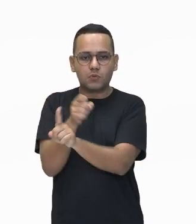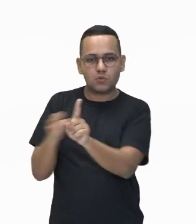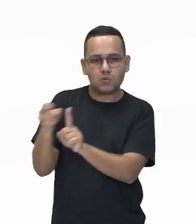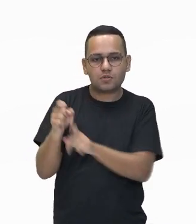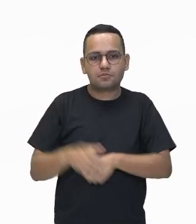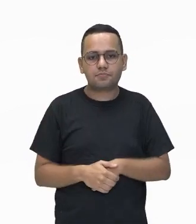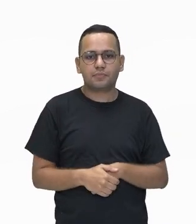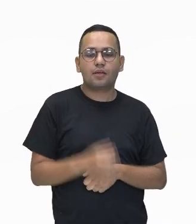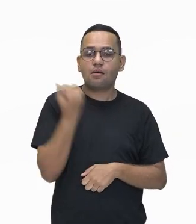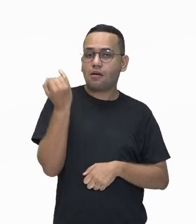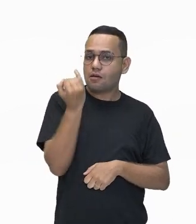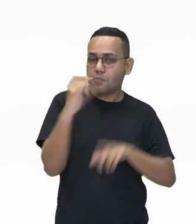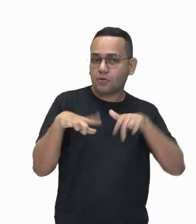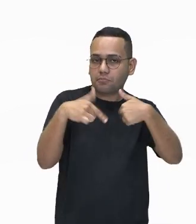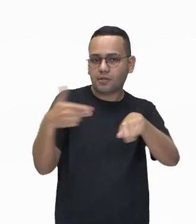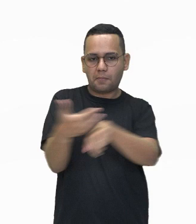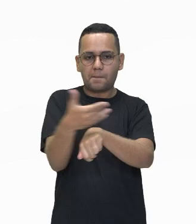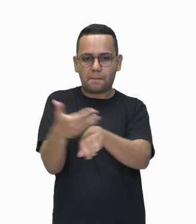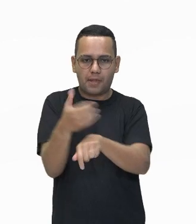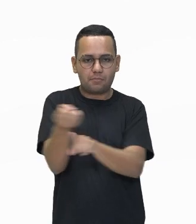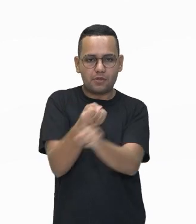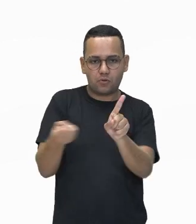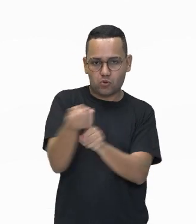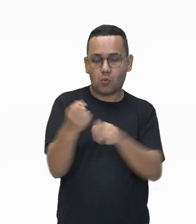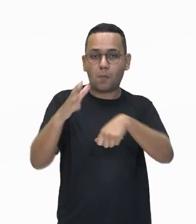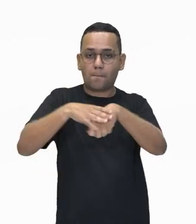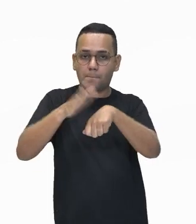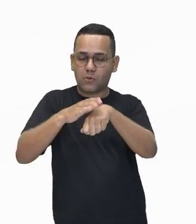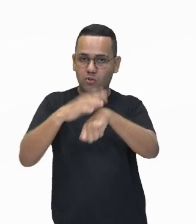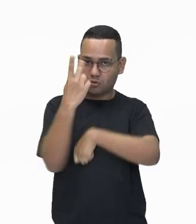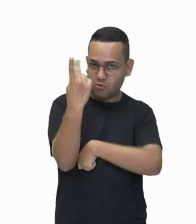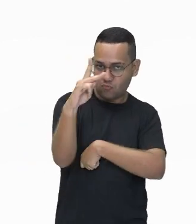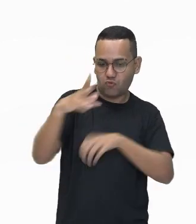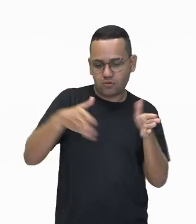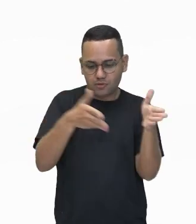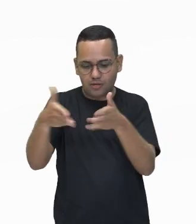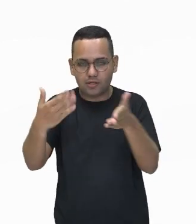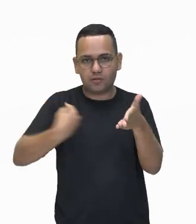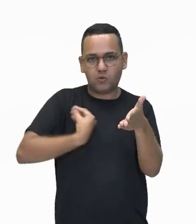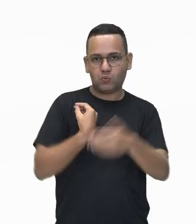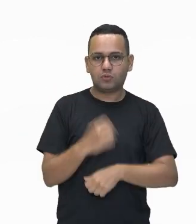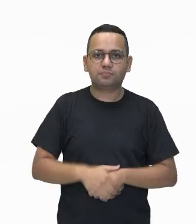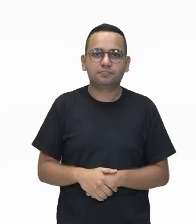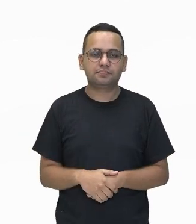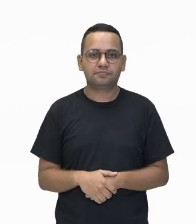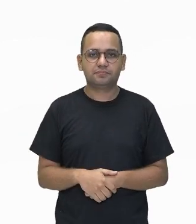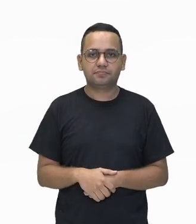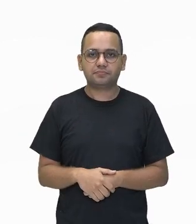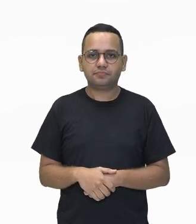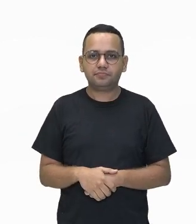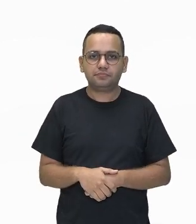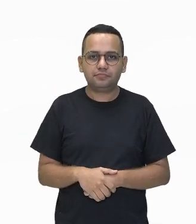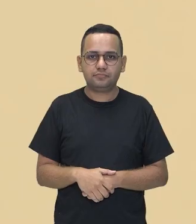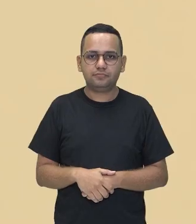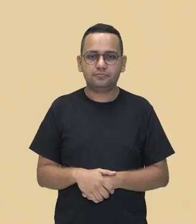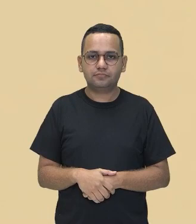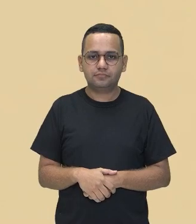a importância da participação social como ser protagonista da